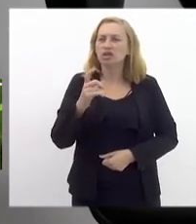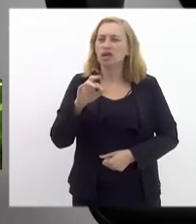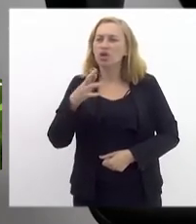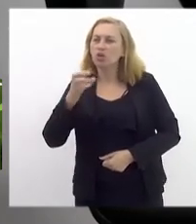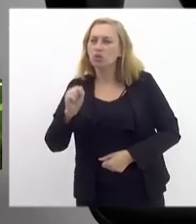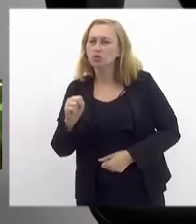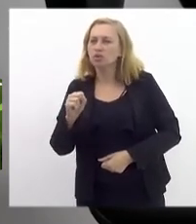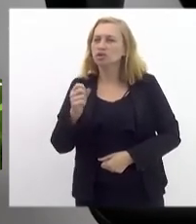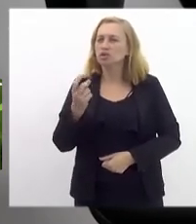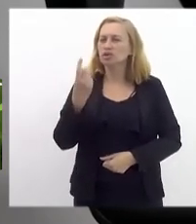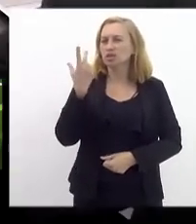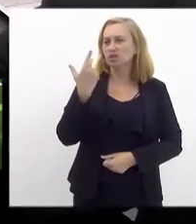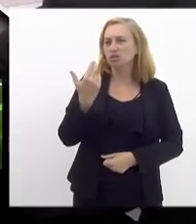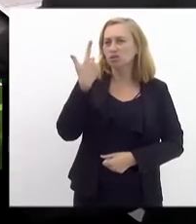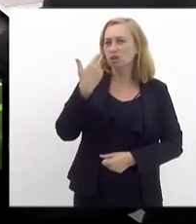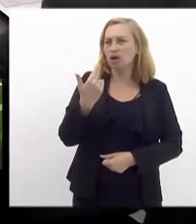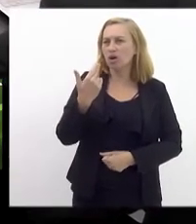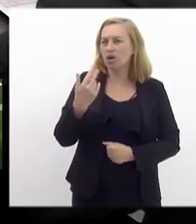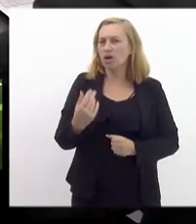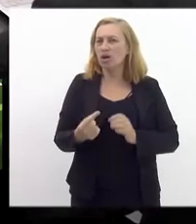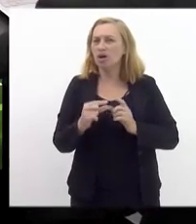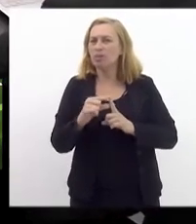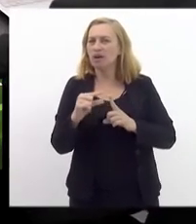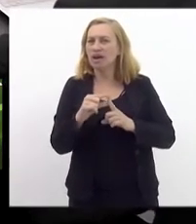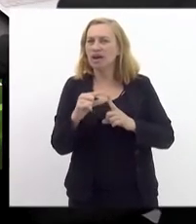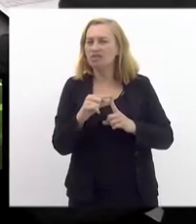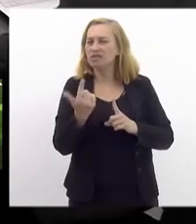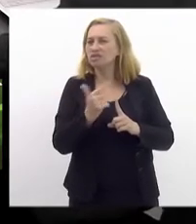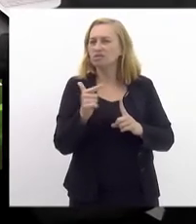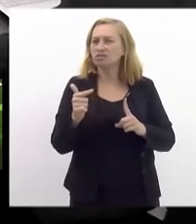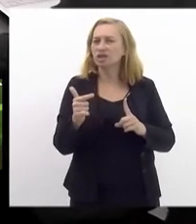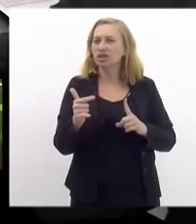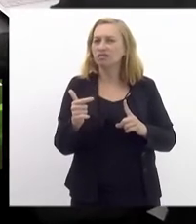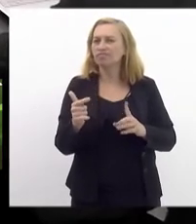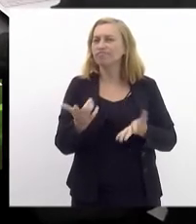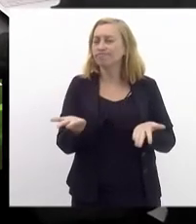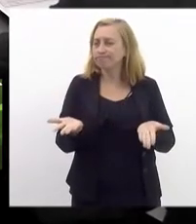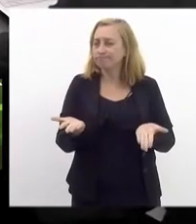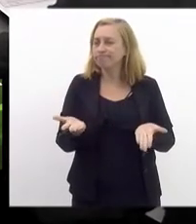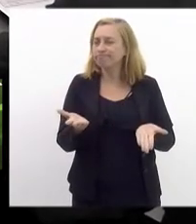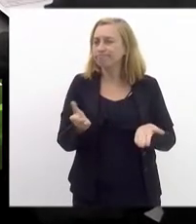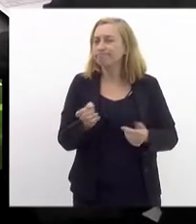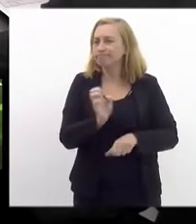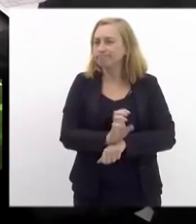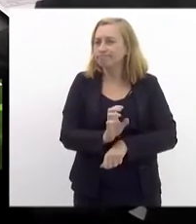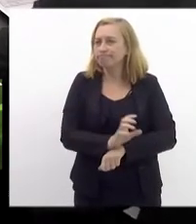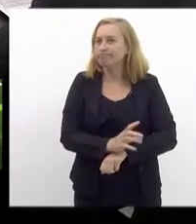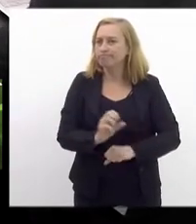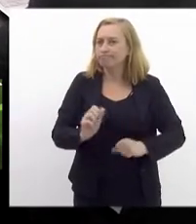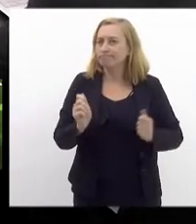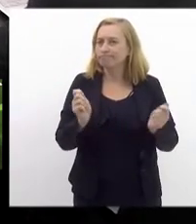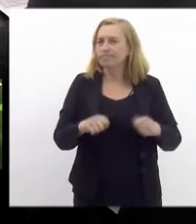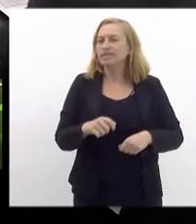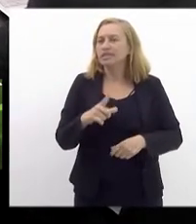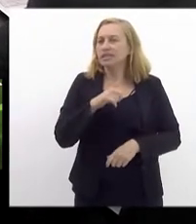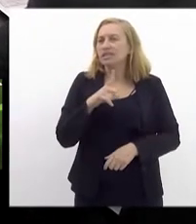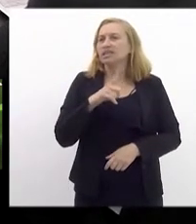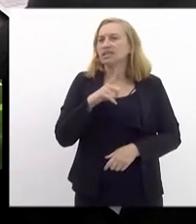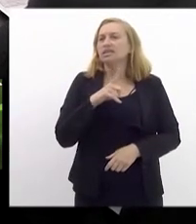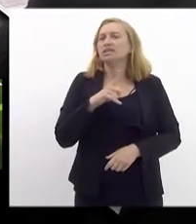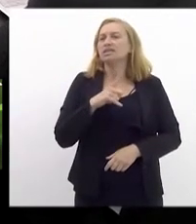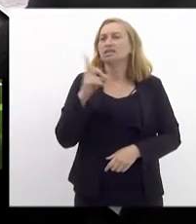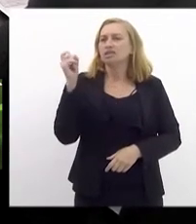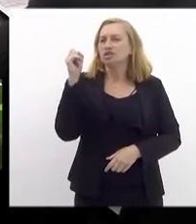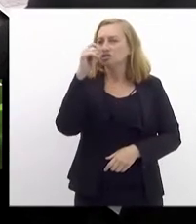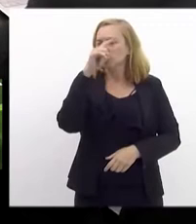do meio ambiente, que é uma palavra que não aparece no substitutivo. No Estado, que tem potencial e tem dificuldades sérias